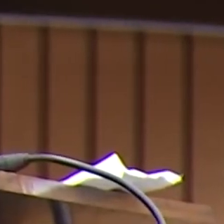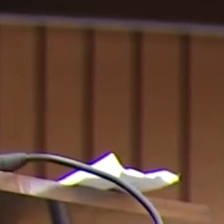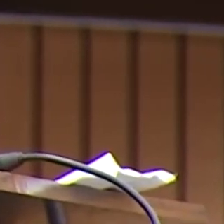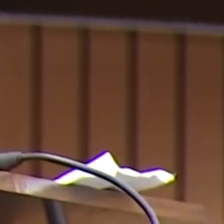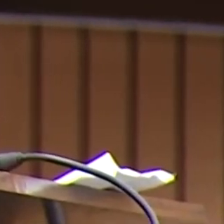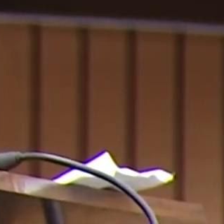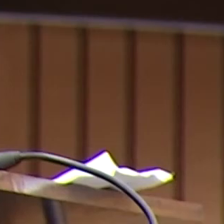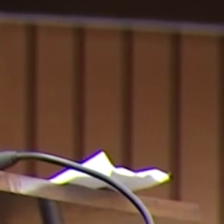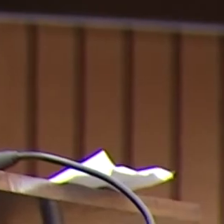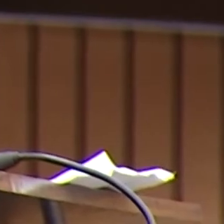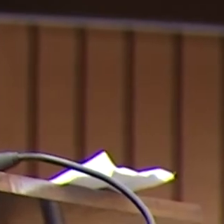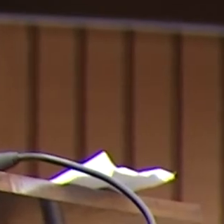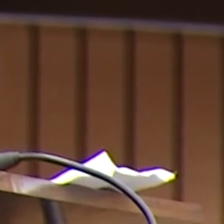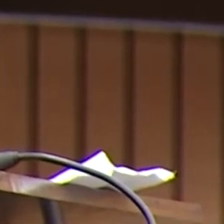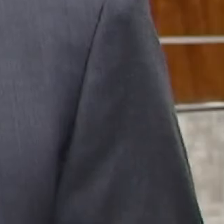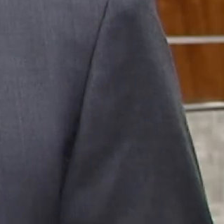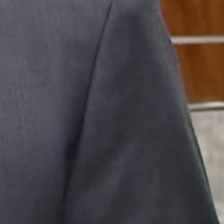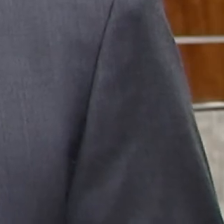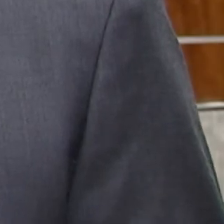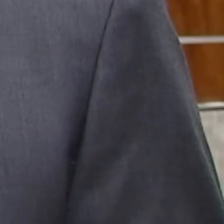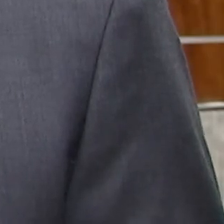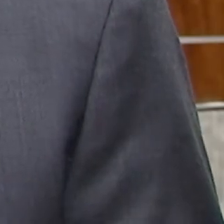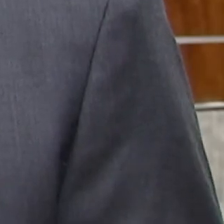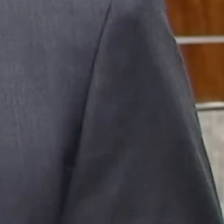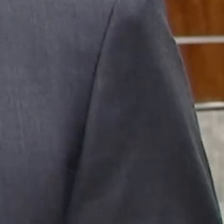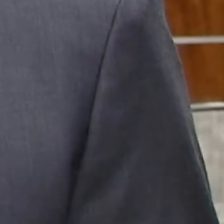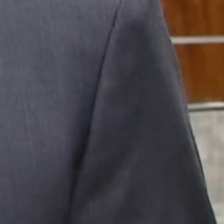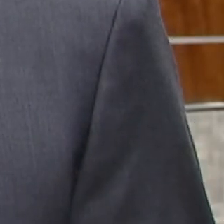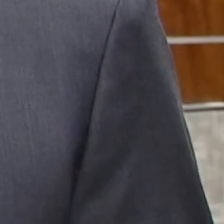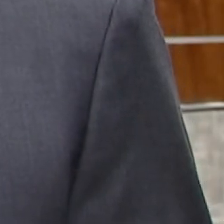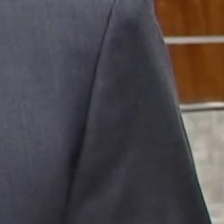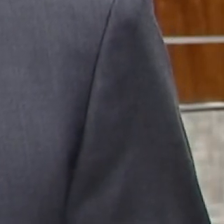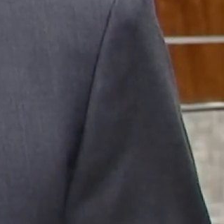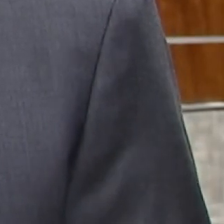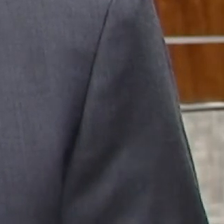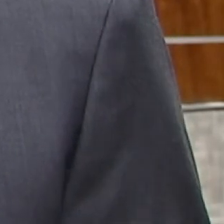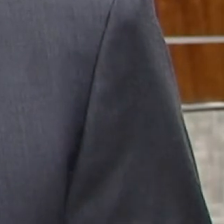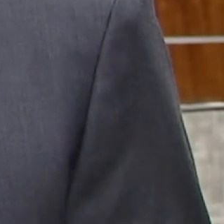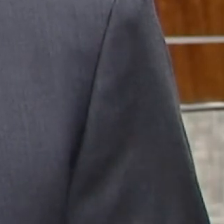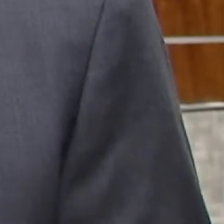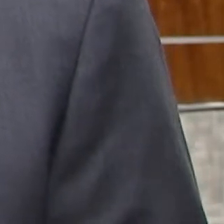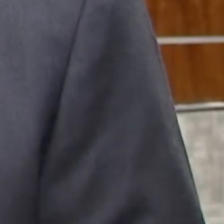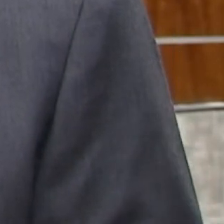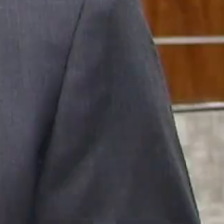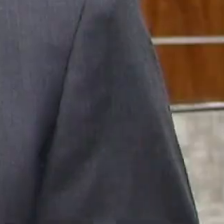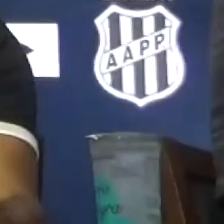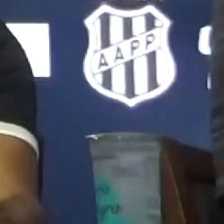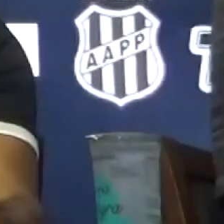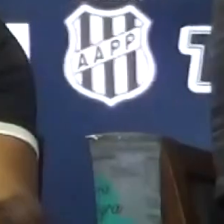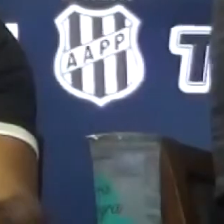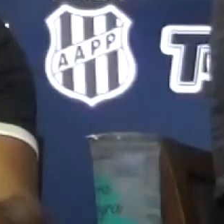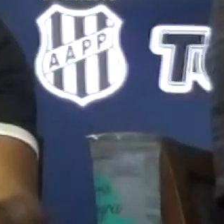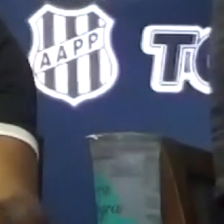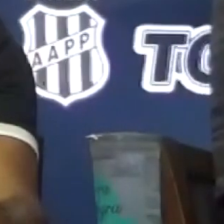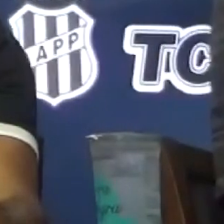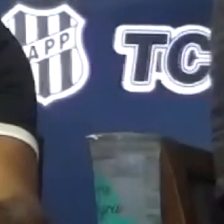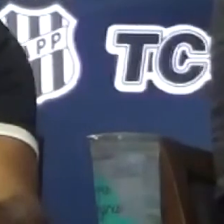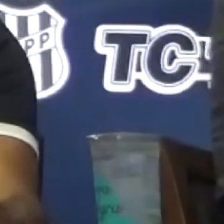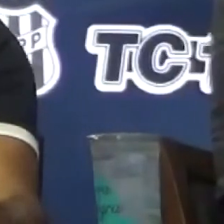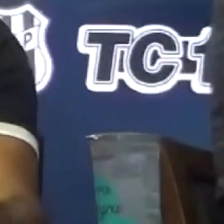Vereador Nelson Osseri faz requerimento pedindo informações sobre ciclovia na Avenida Princesa do Oeste. E